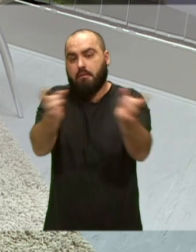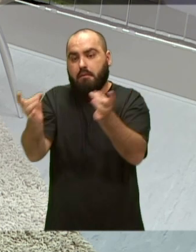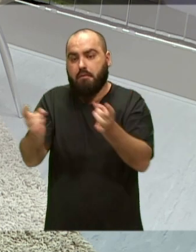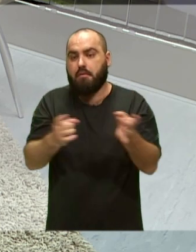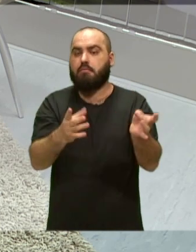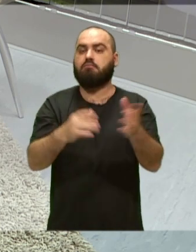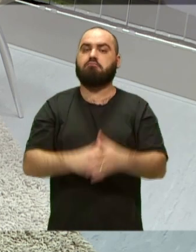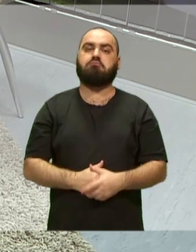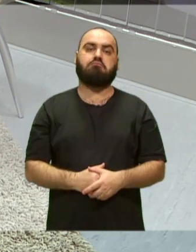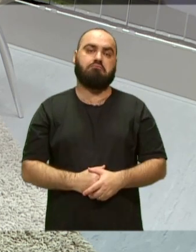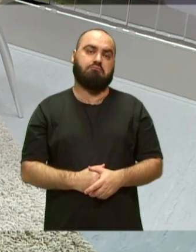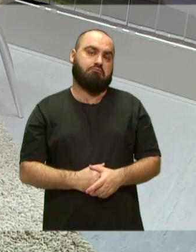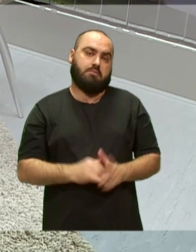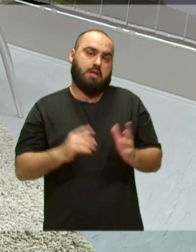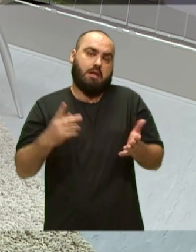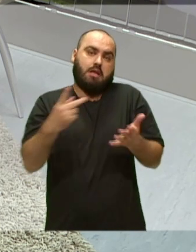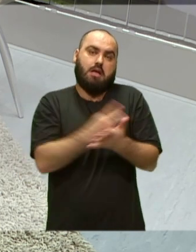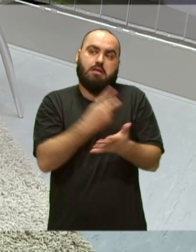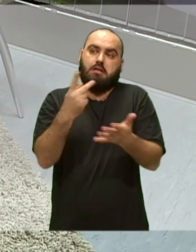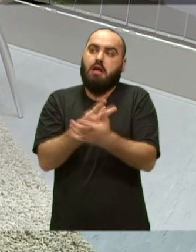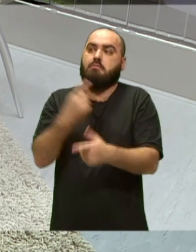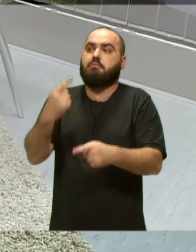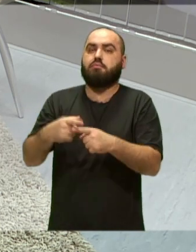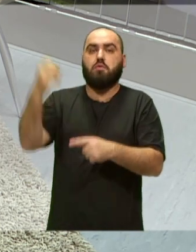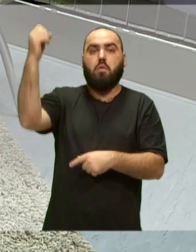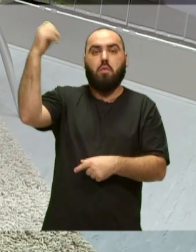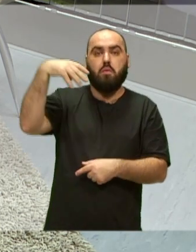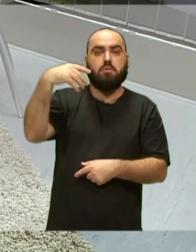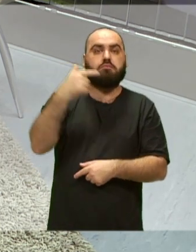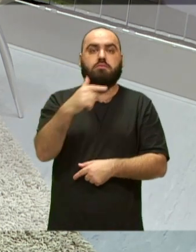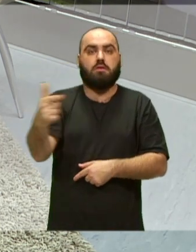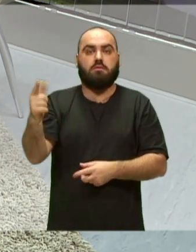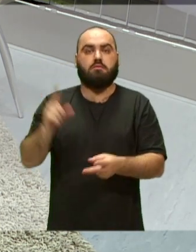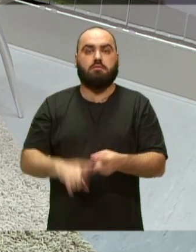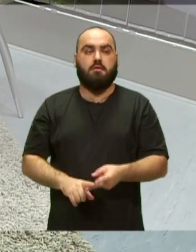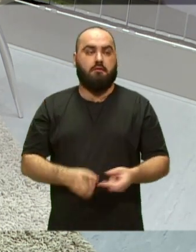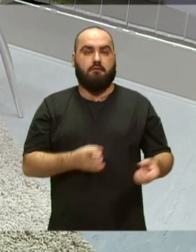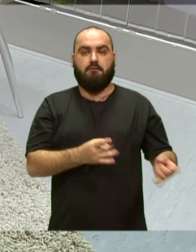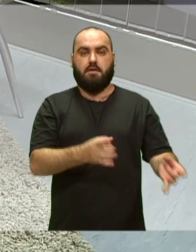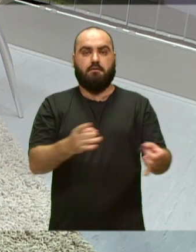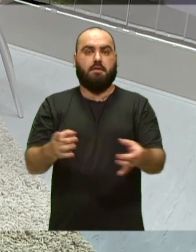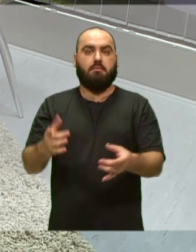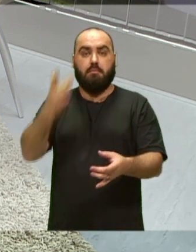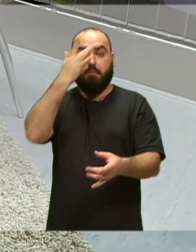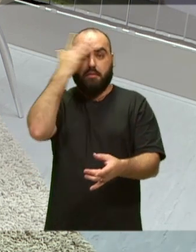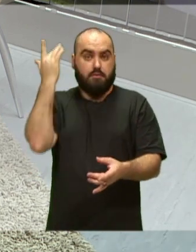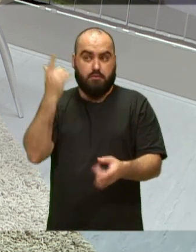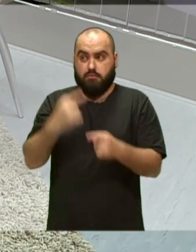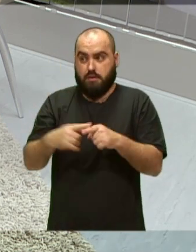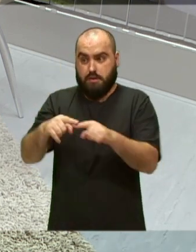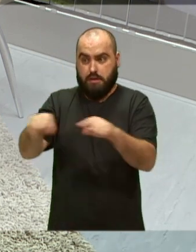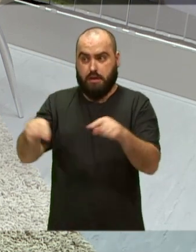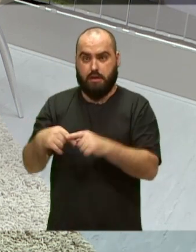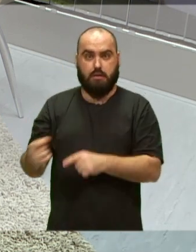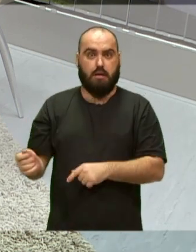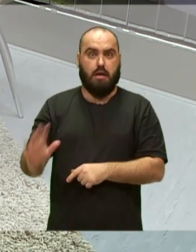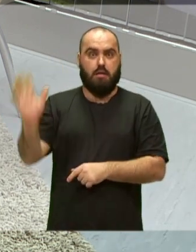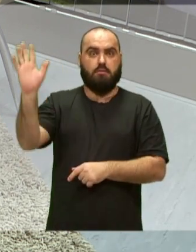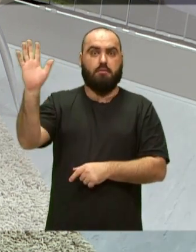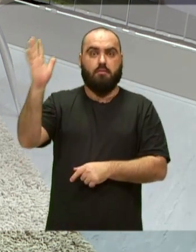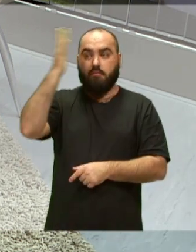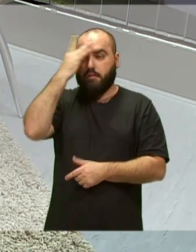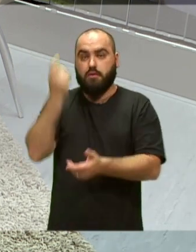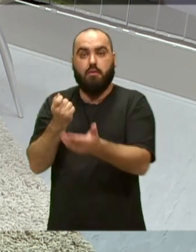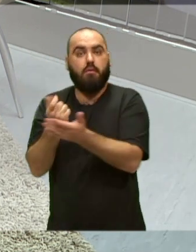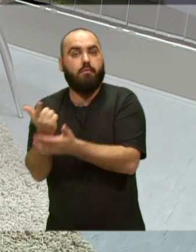tudo errado porque não dá para botar luz aí não e aí vende barato as pessoas porque um terreno é muito caro vende um terreno mais barato a pessoa vai lá